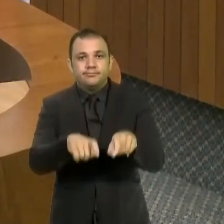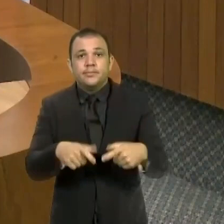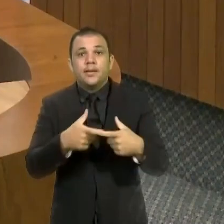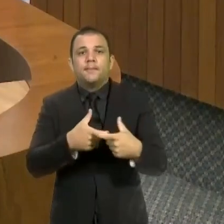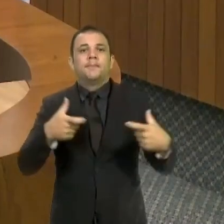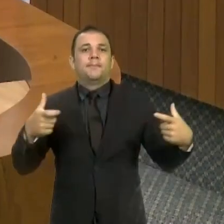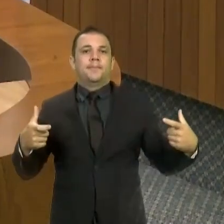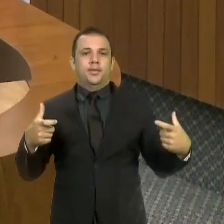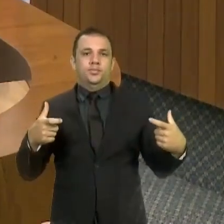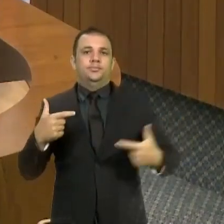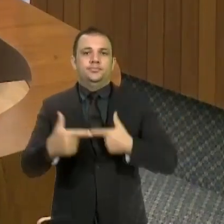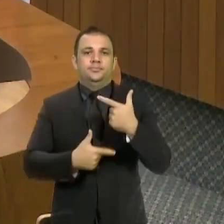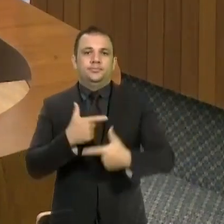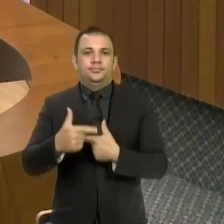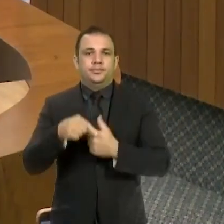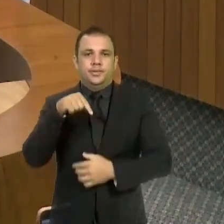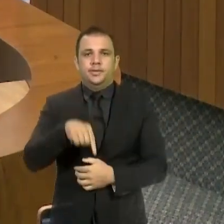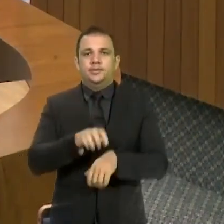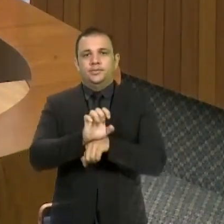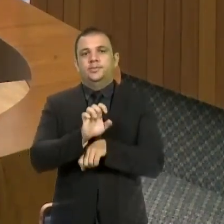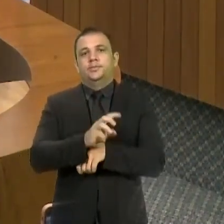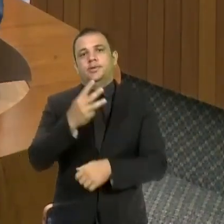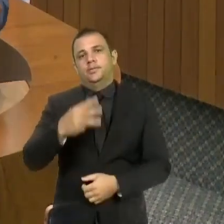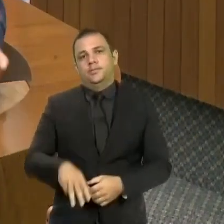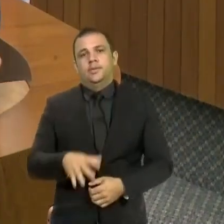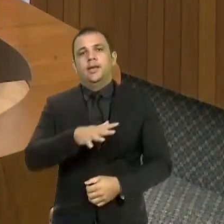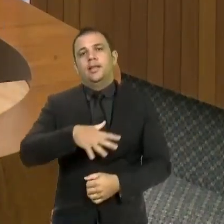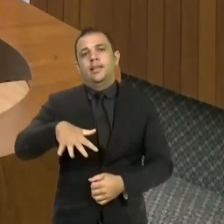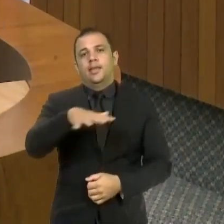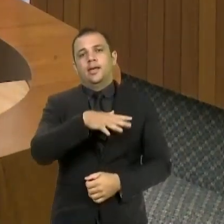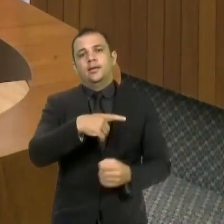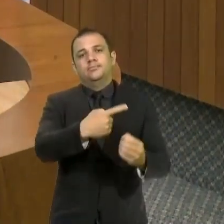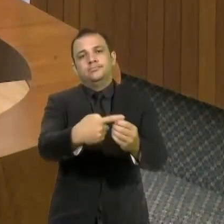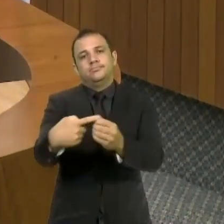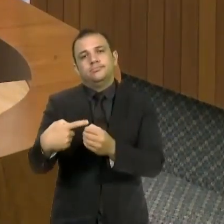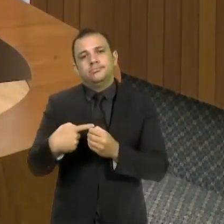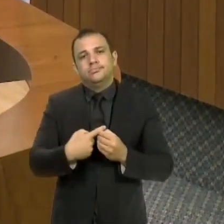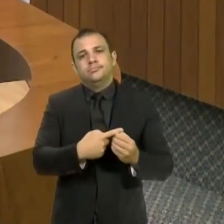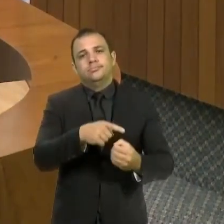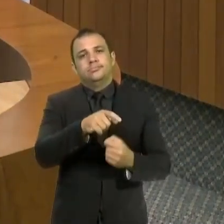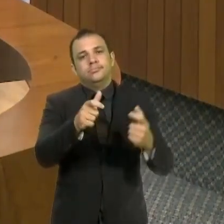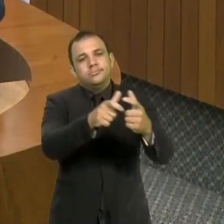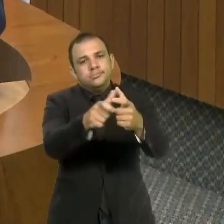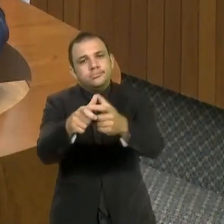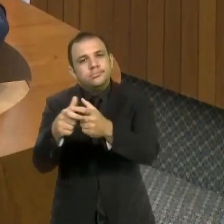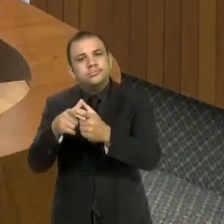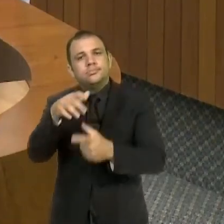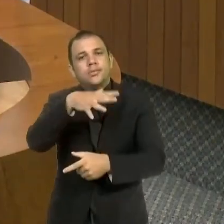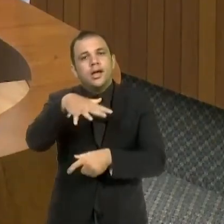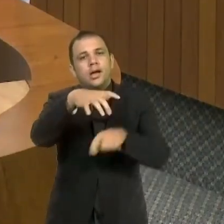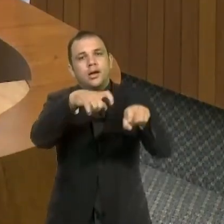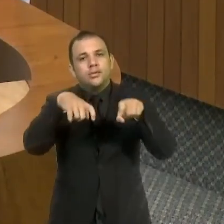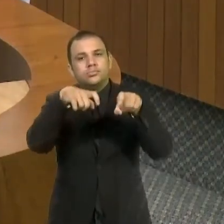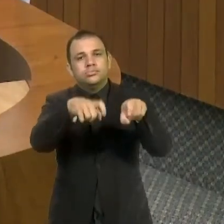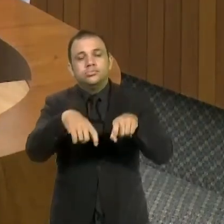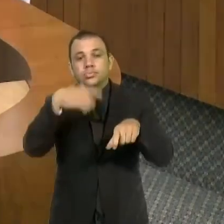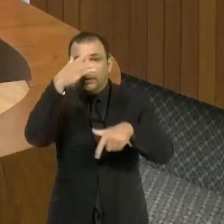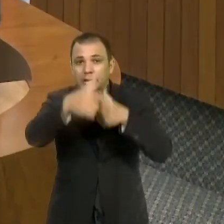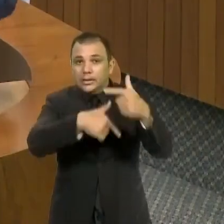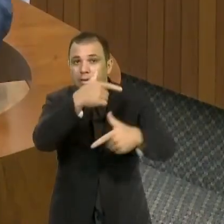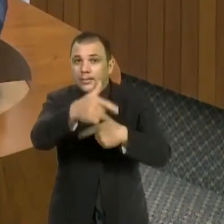estado, na zona rural, dos nossos pequenos municípios, com muita